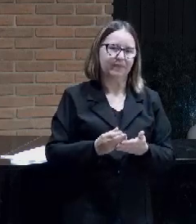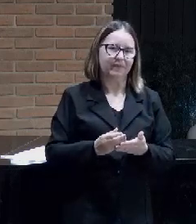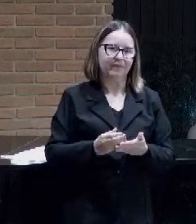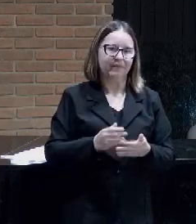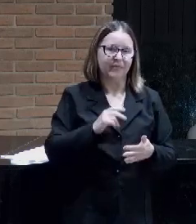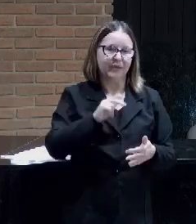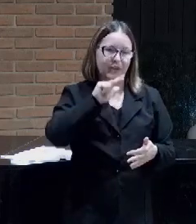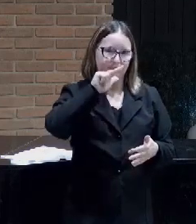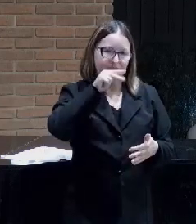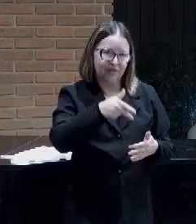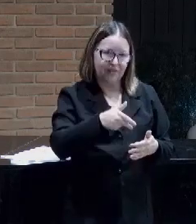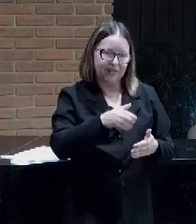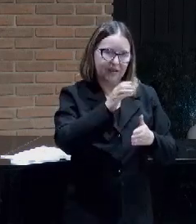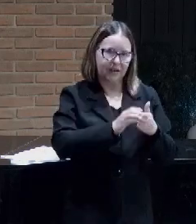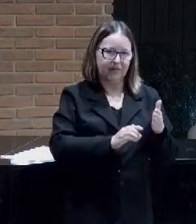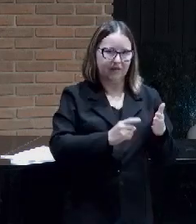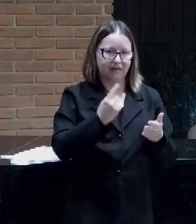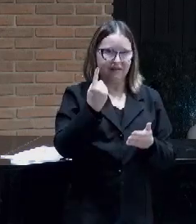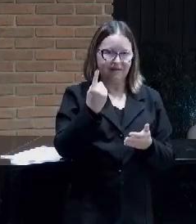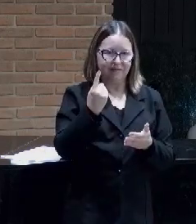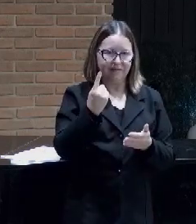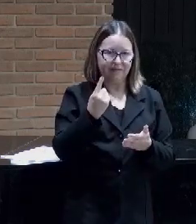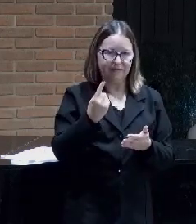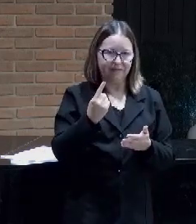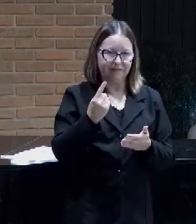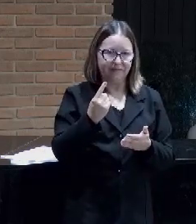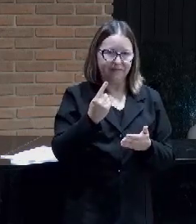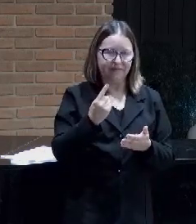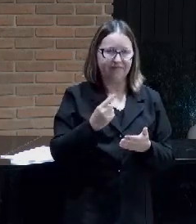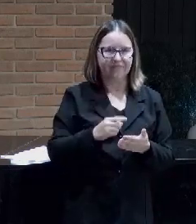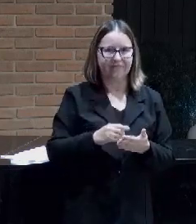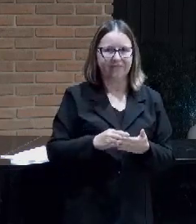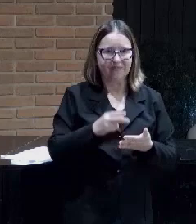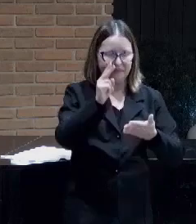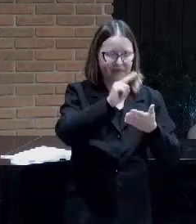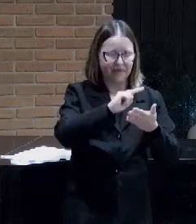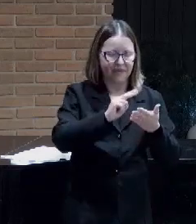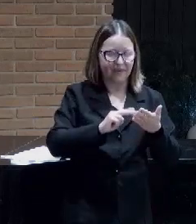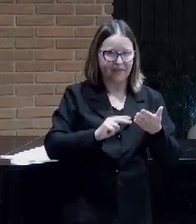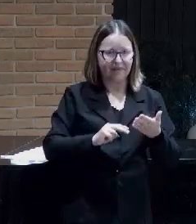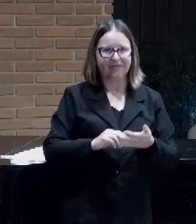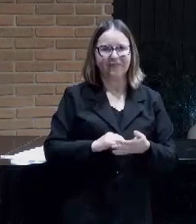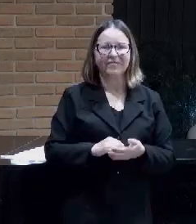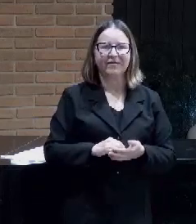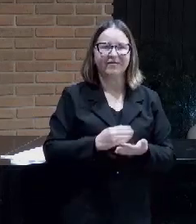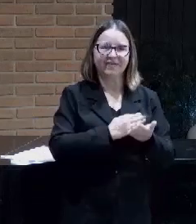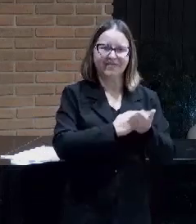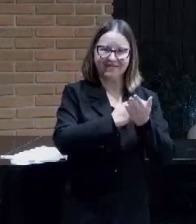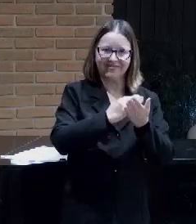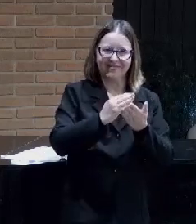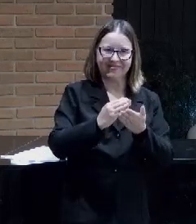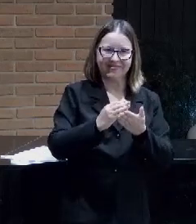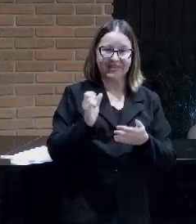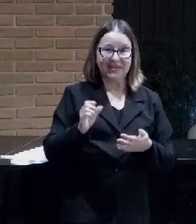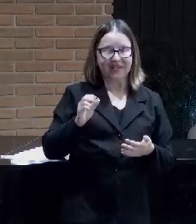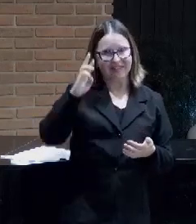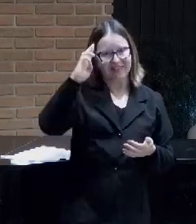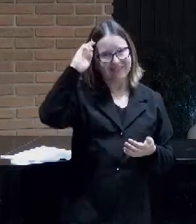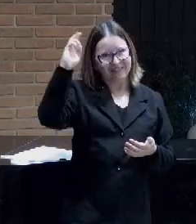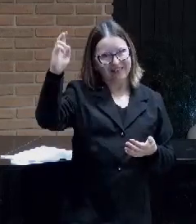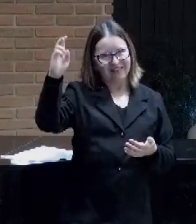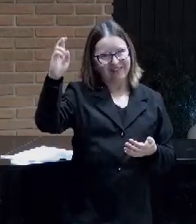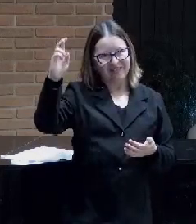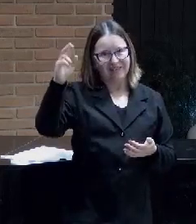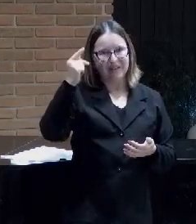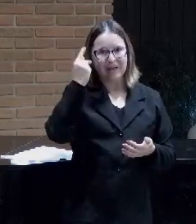no caso, e acompanhem comigo na sua versão, e o texto começa assim. A palavra do Senhor veio a